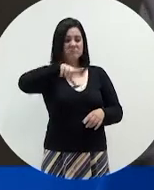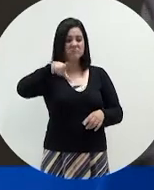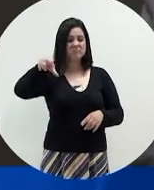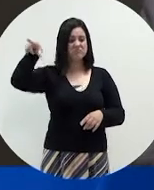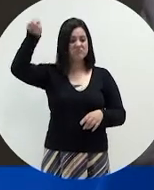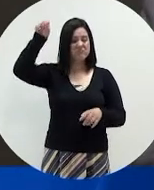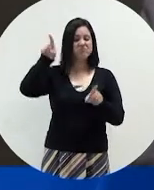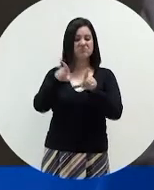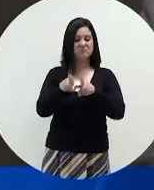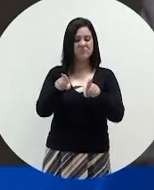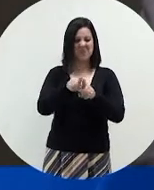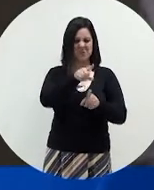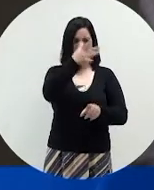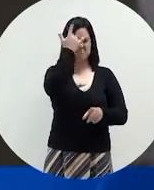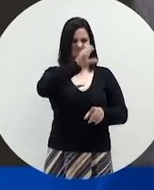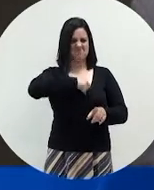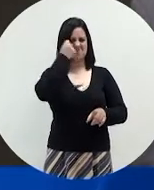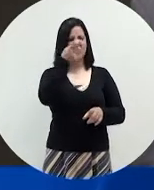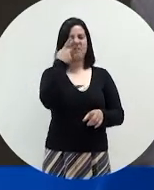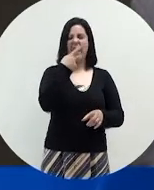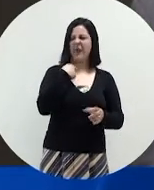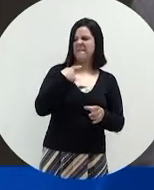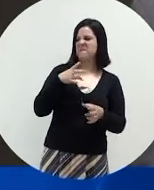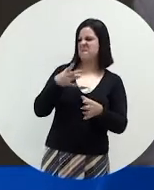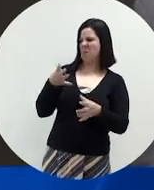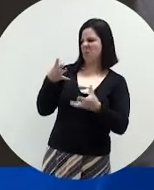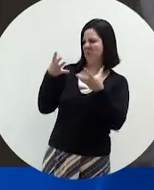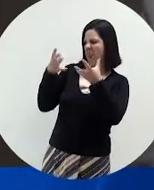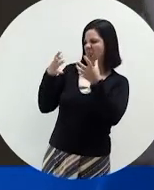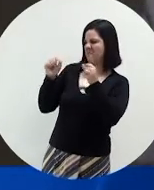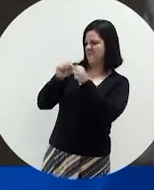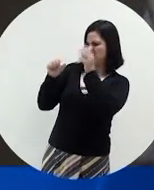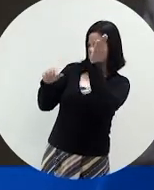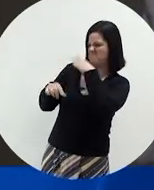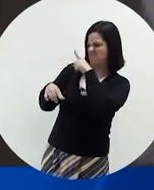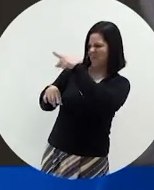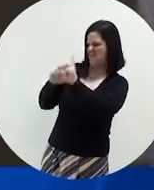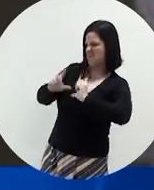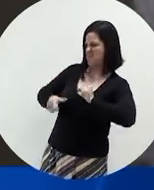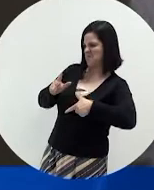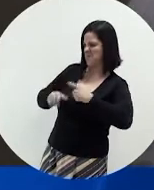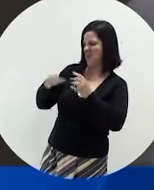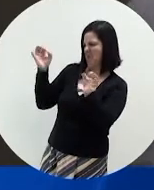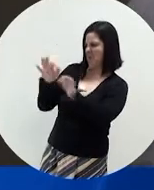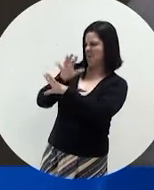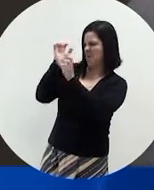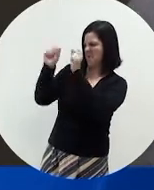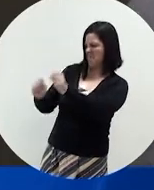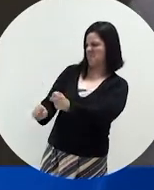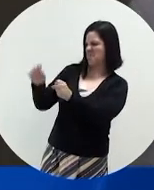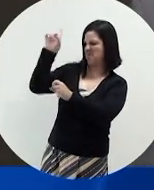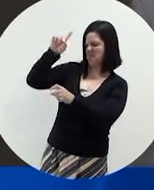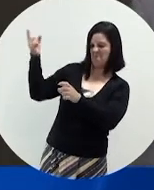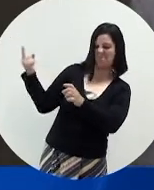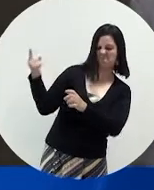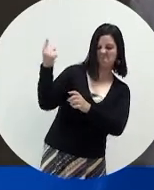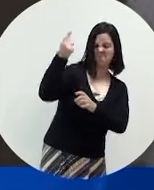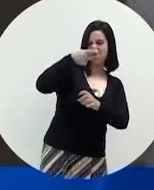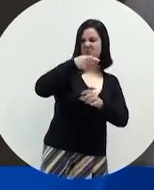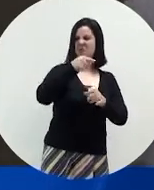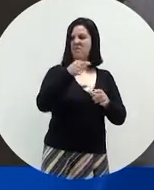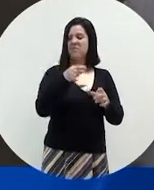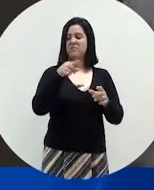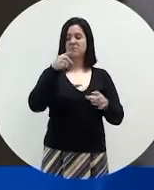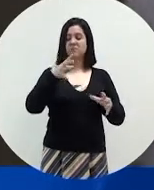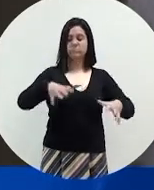tão tolos, os seus reis se preparam, os seus governantes fazem planos contra Deus, o Senhor, e